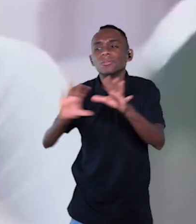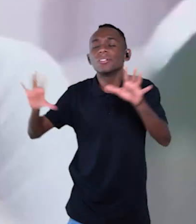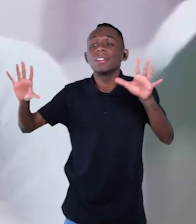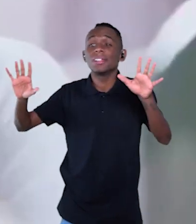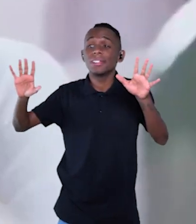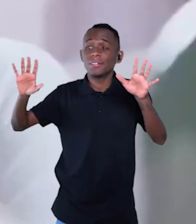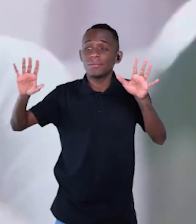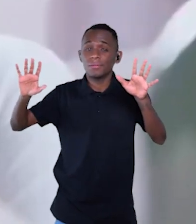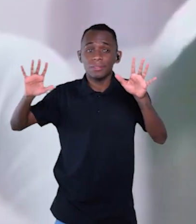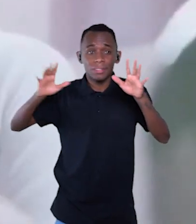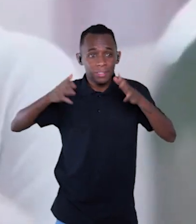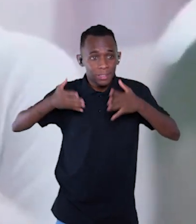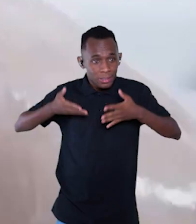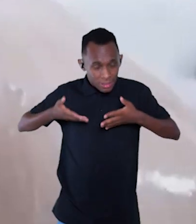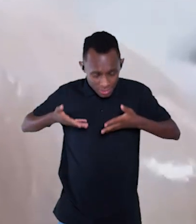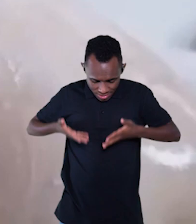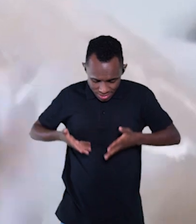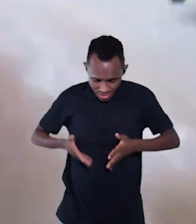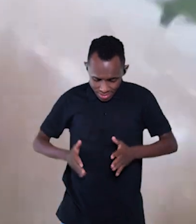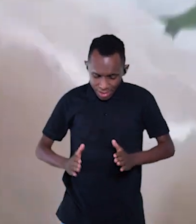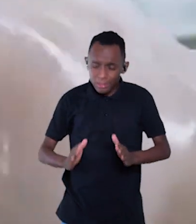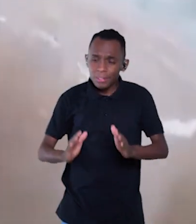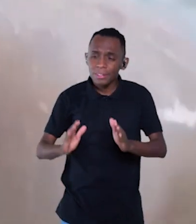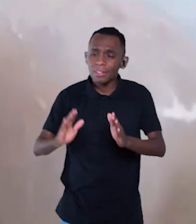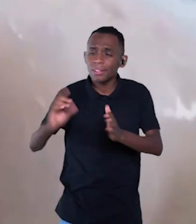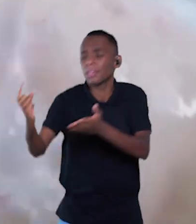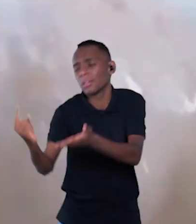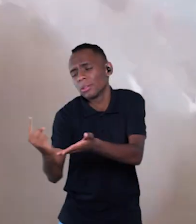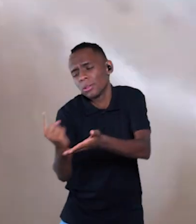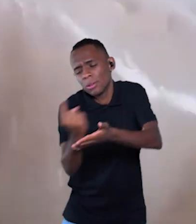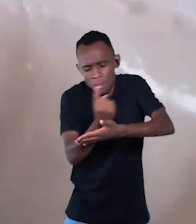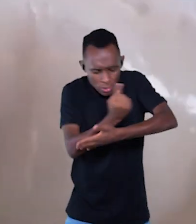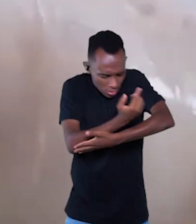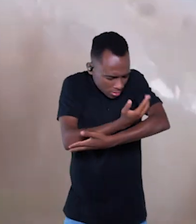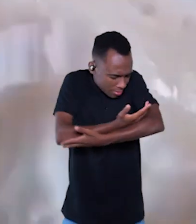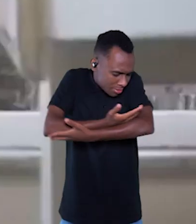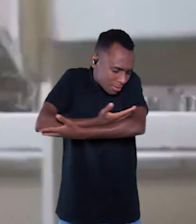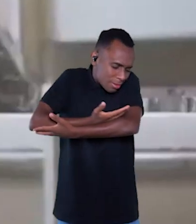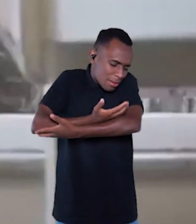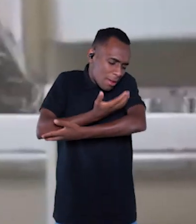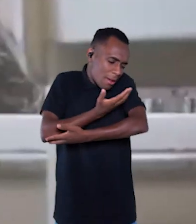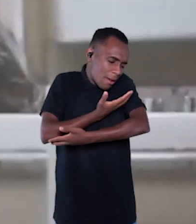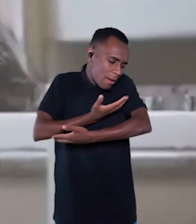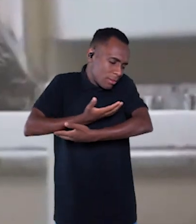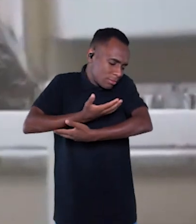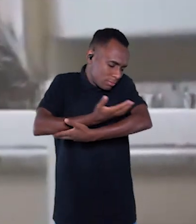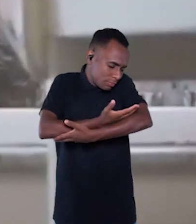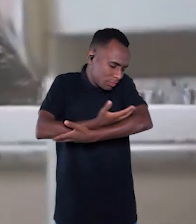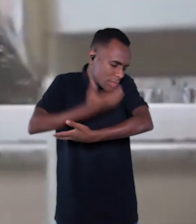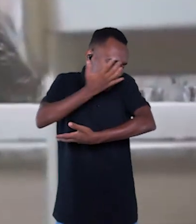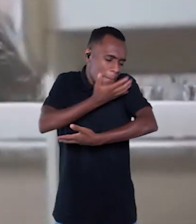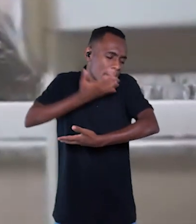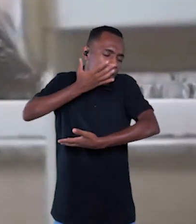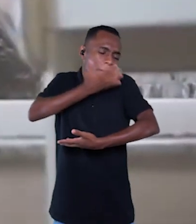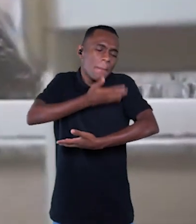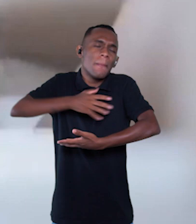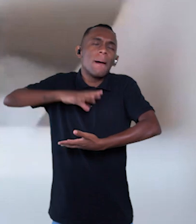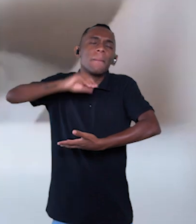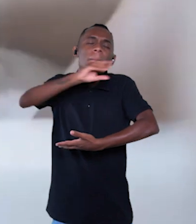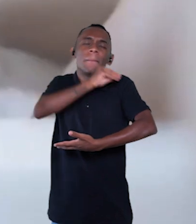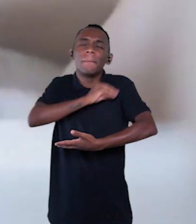Quando você chegar, amor, uma doce canção vai estar